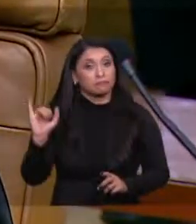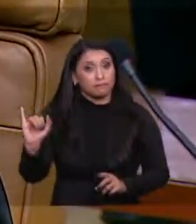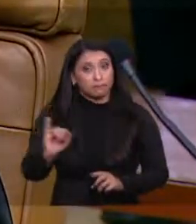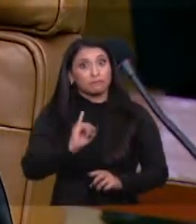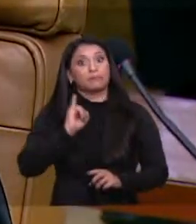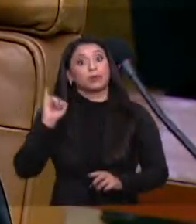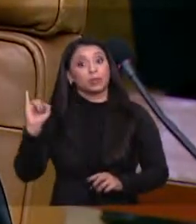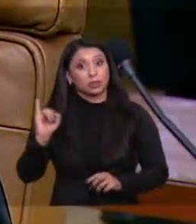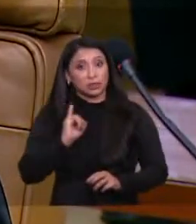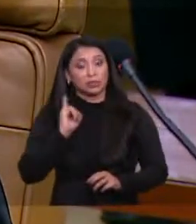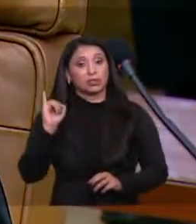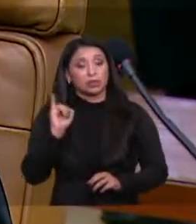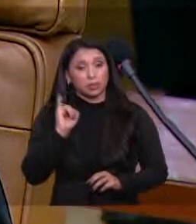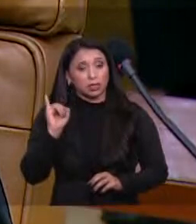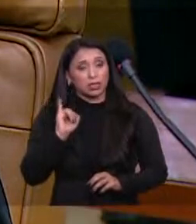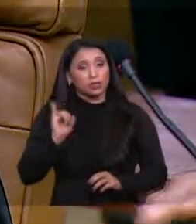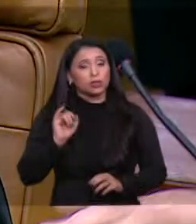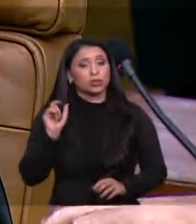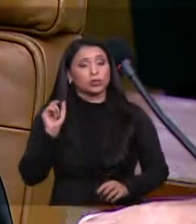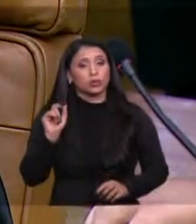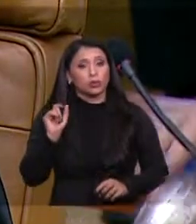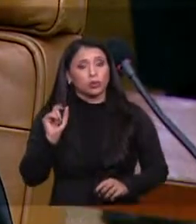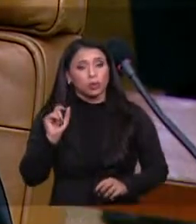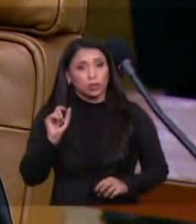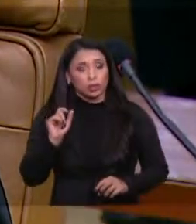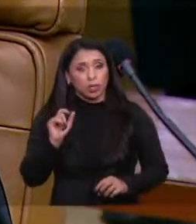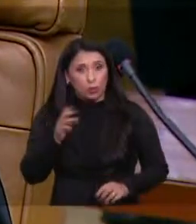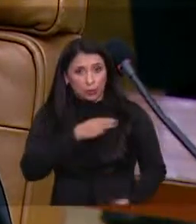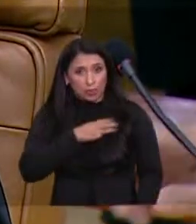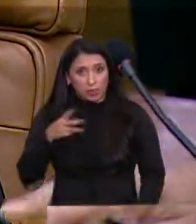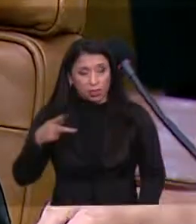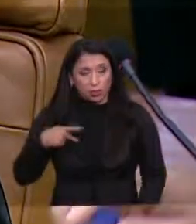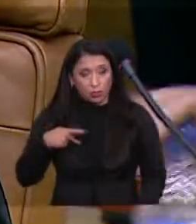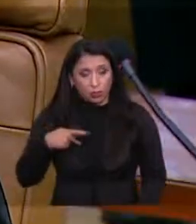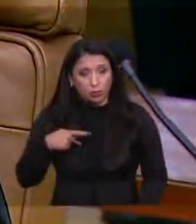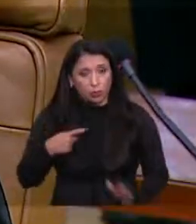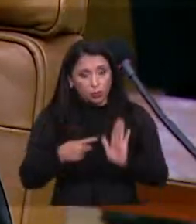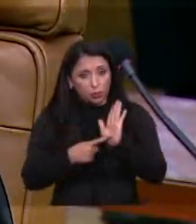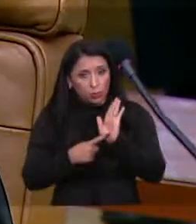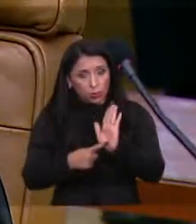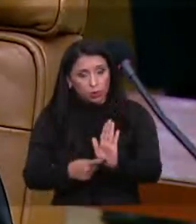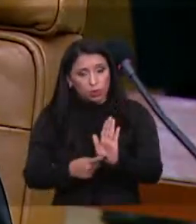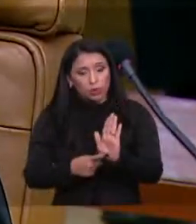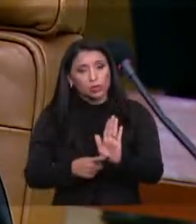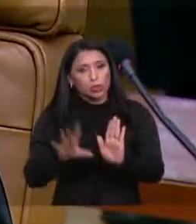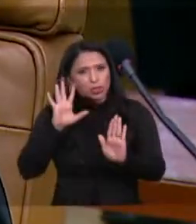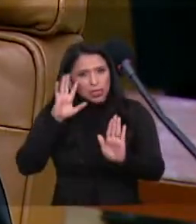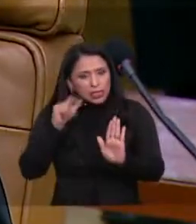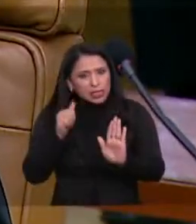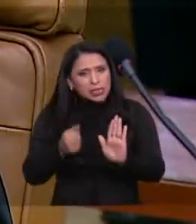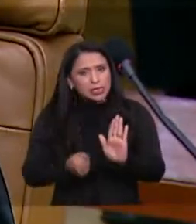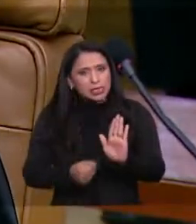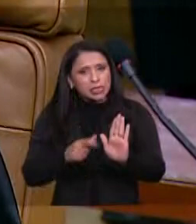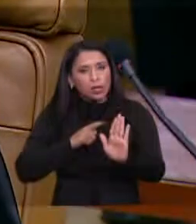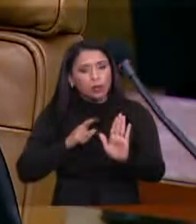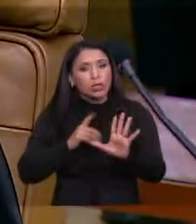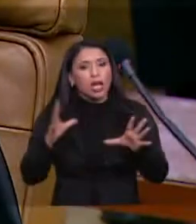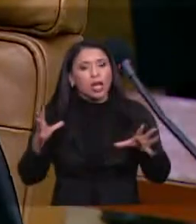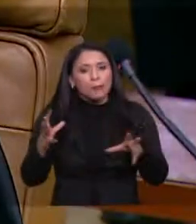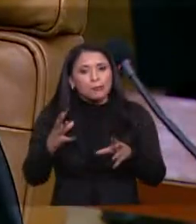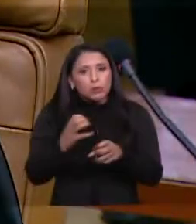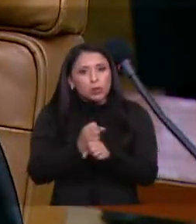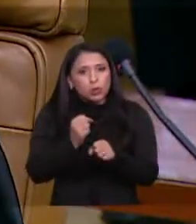relevante acerca do que disse o Ministério Público ocasião das alegações finais no tocante a